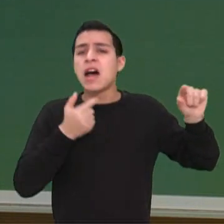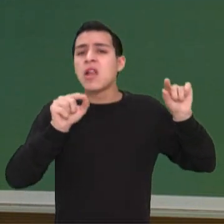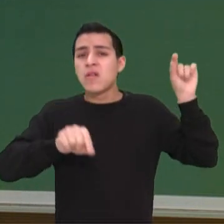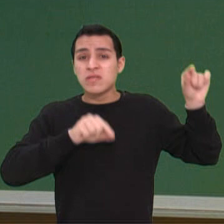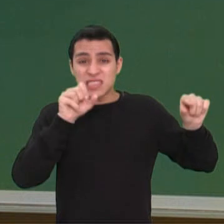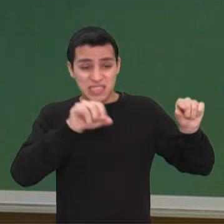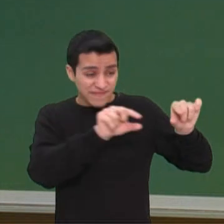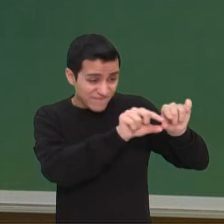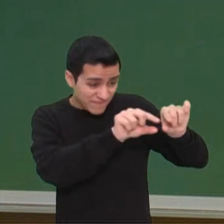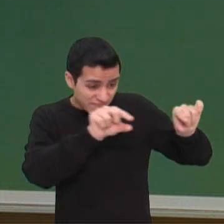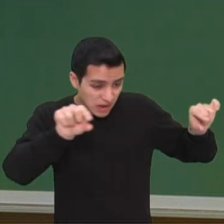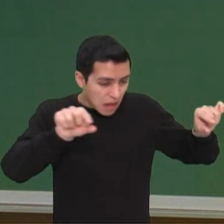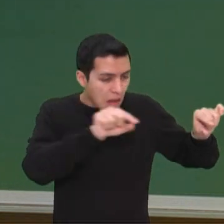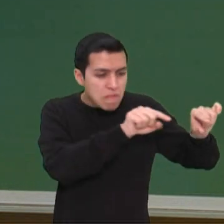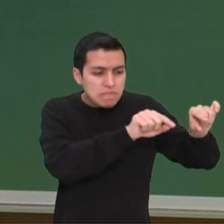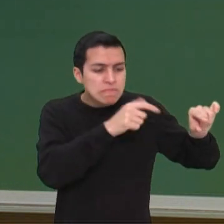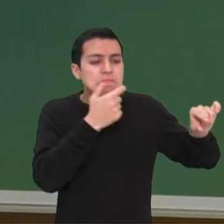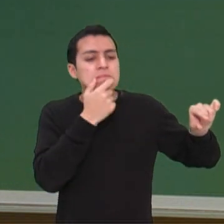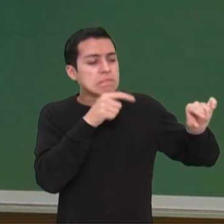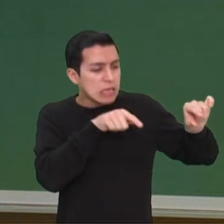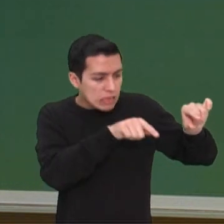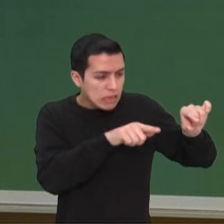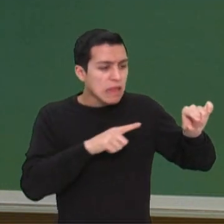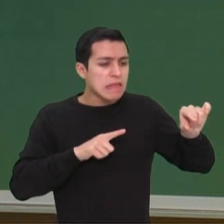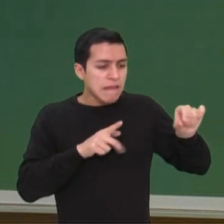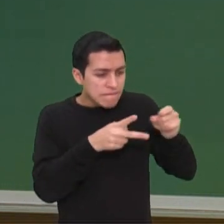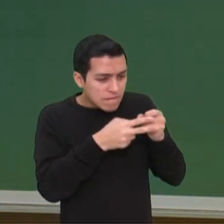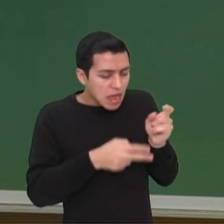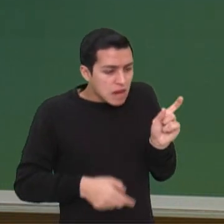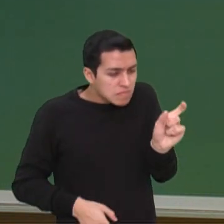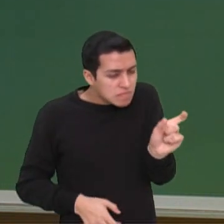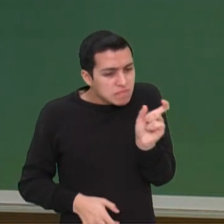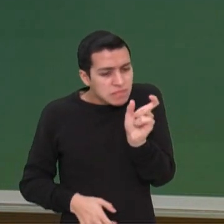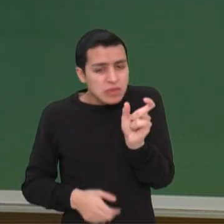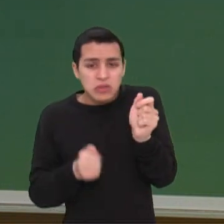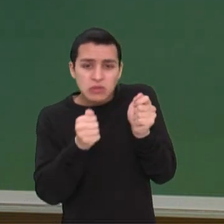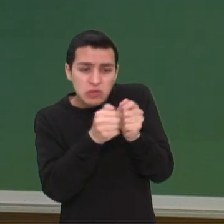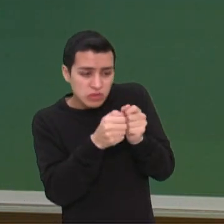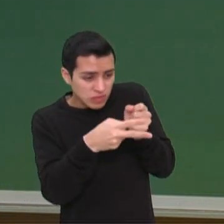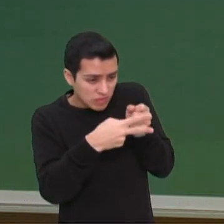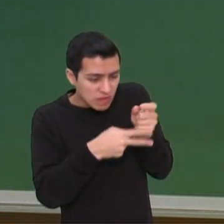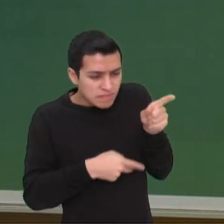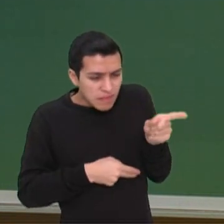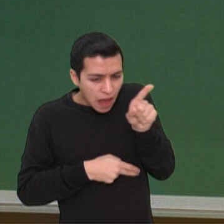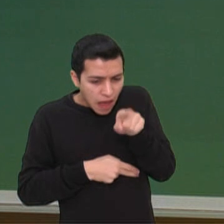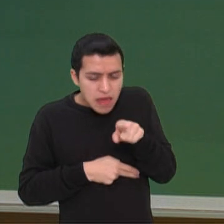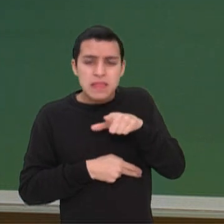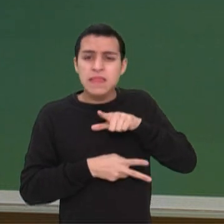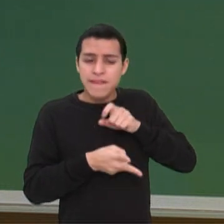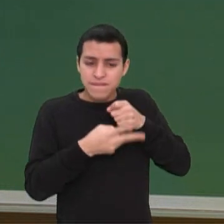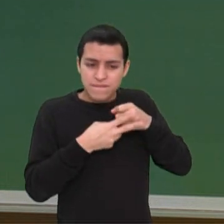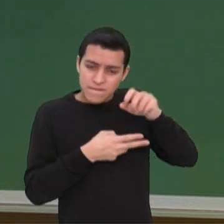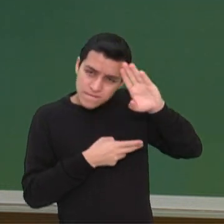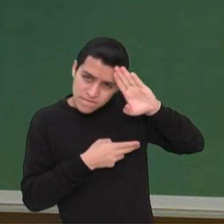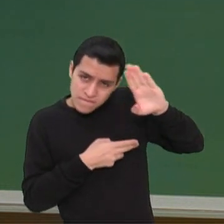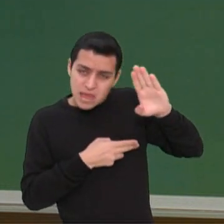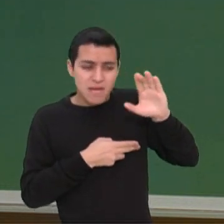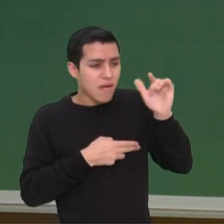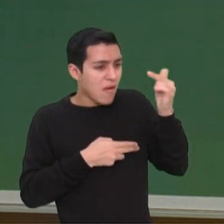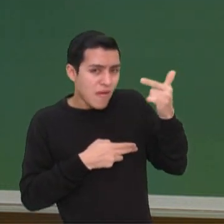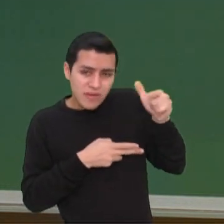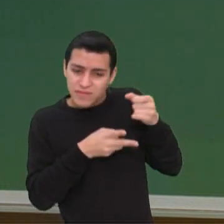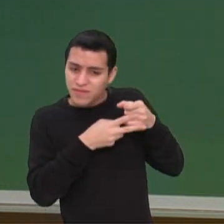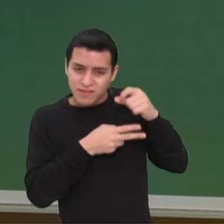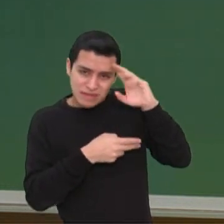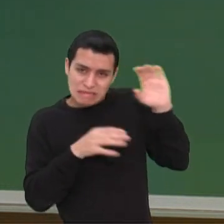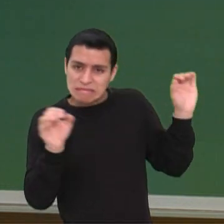Se tem ou não o verbo, se junto do verbo modal vai ter o verbo principal ou não.